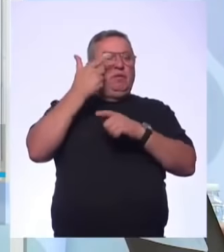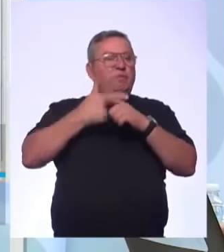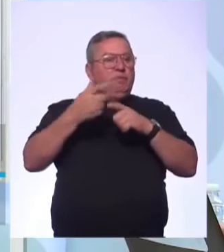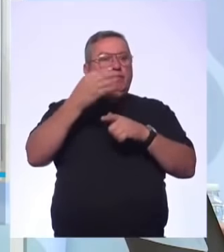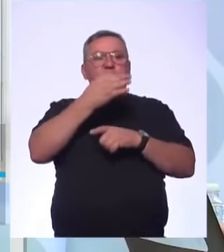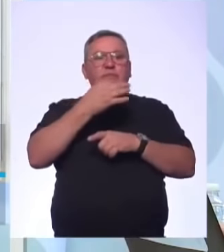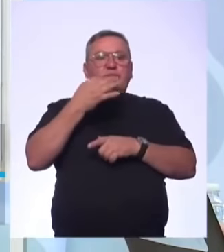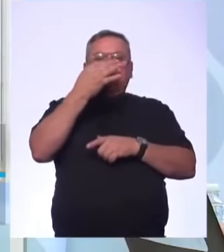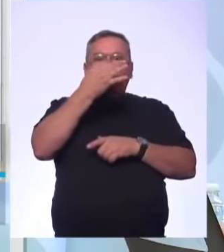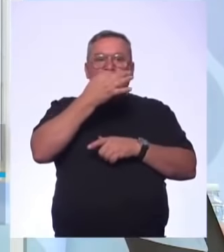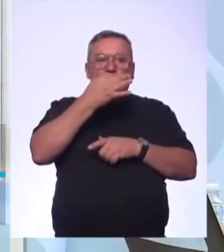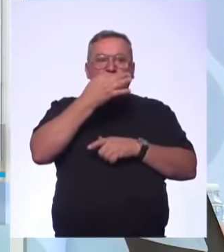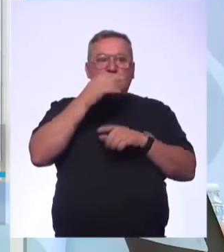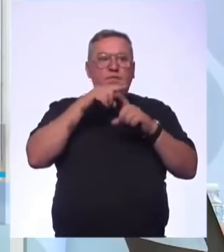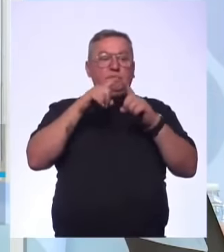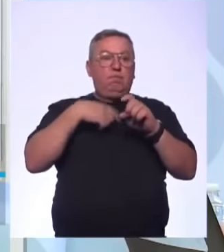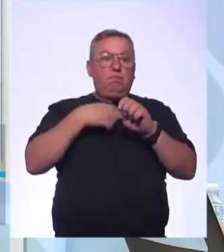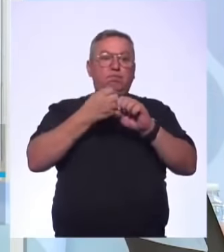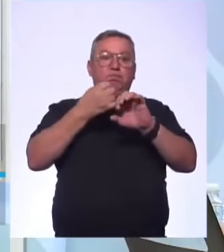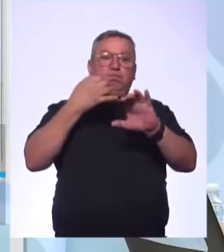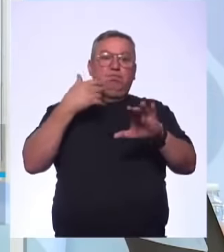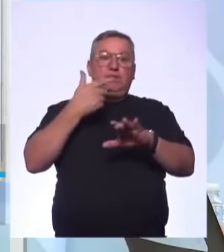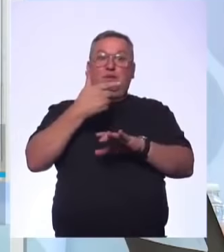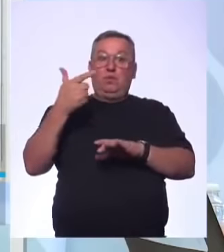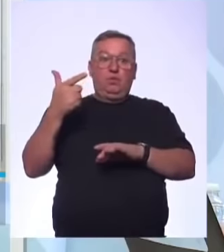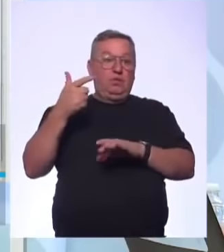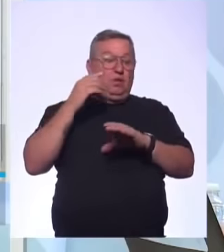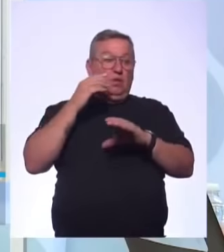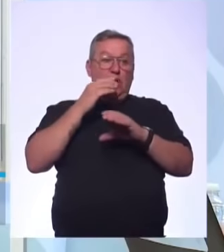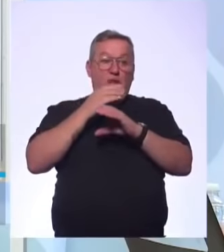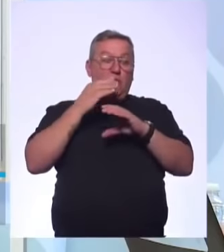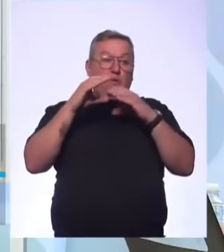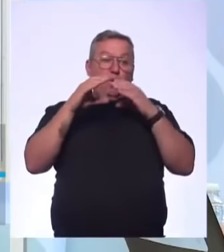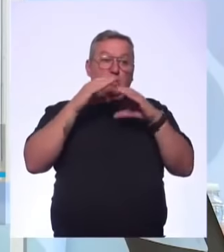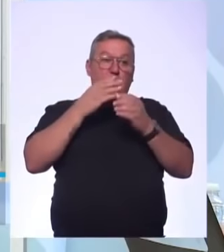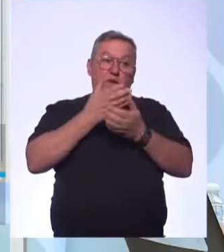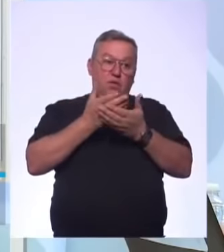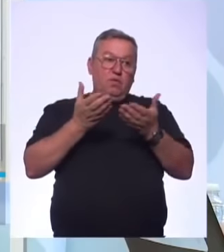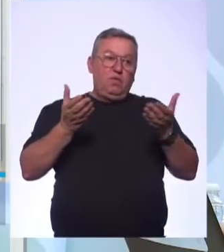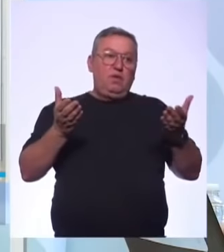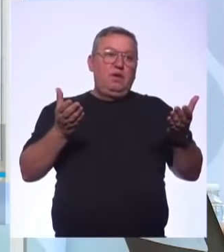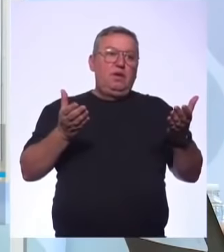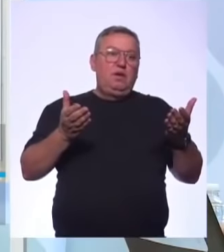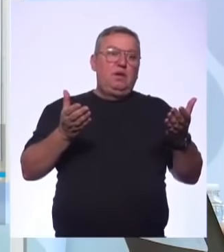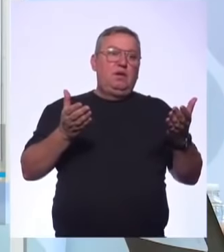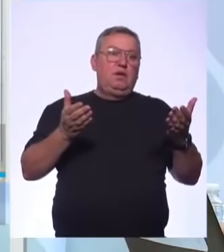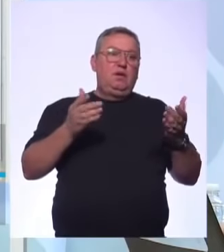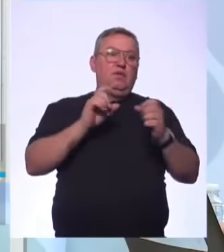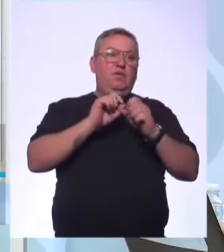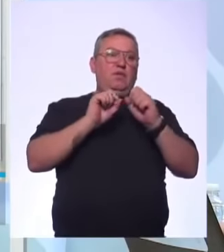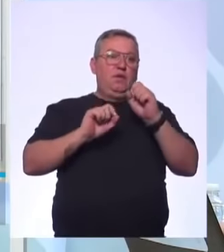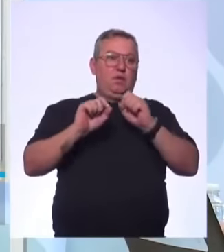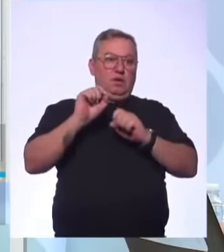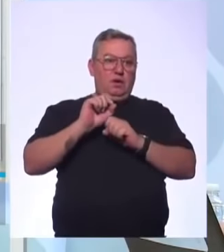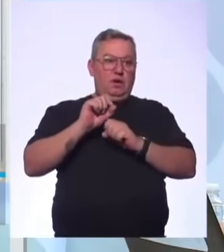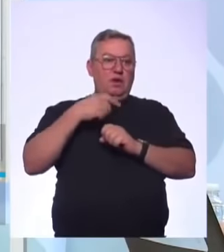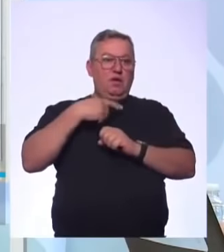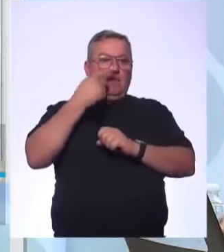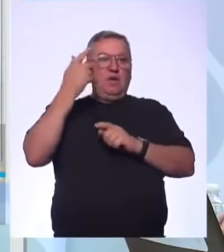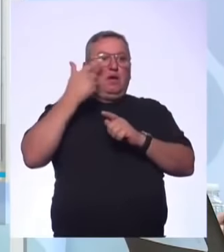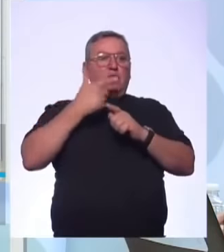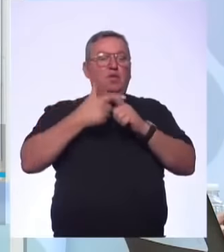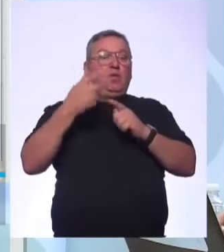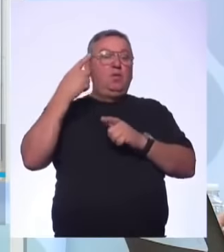nós estamos à distância. E eu não tenho um canal de comunicação com vocês, tá? Então, o que eu vou fazer? Eu vou falar sobre